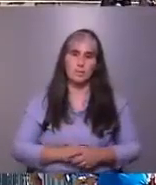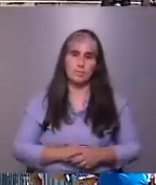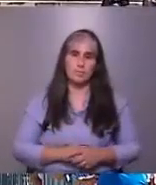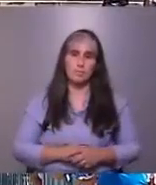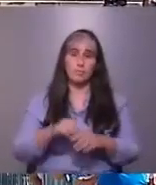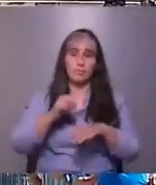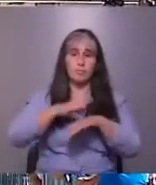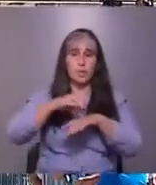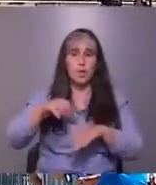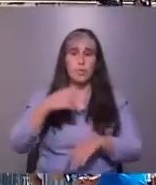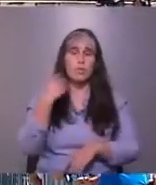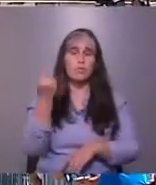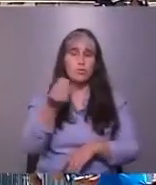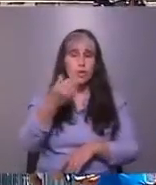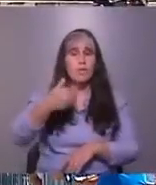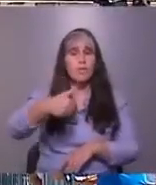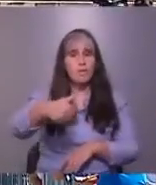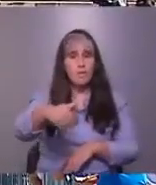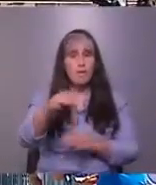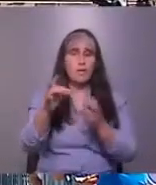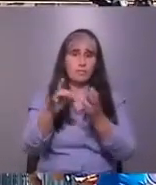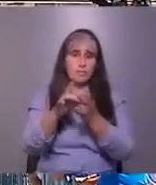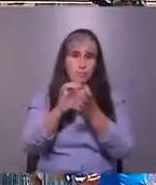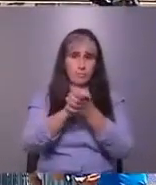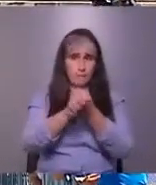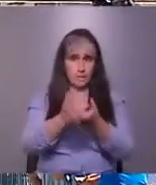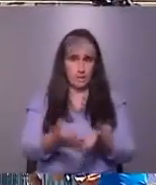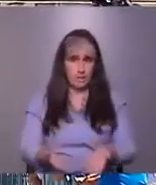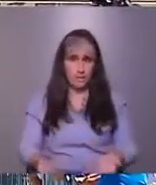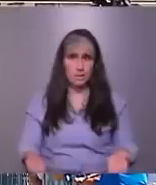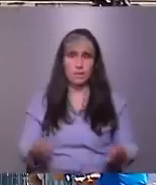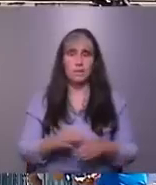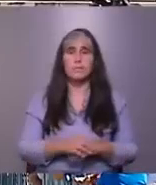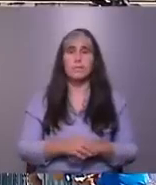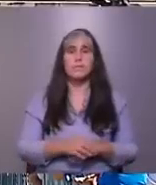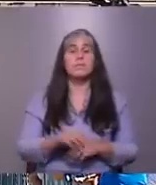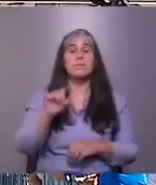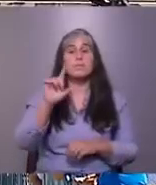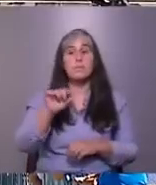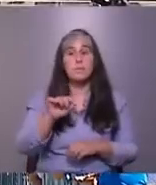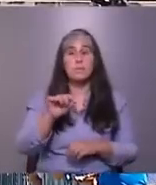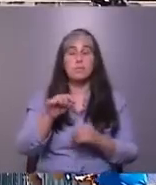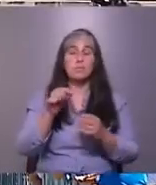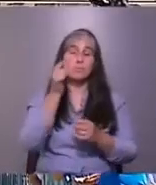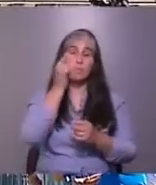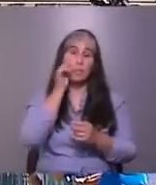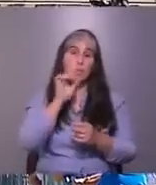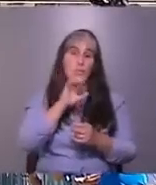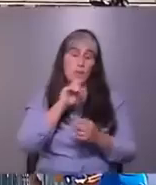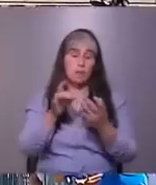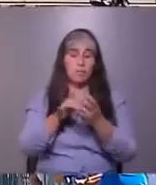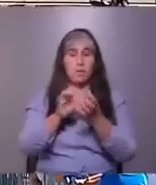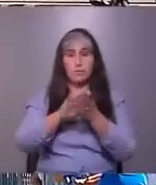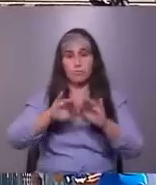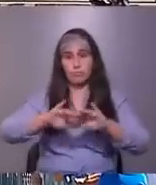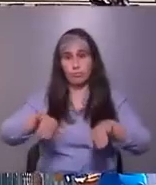Pelos jovens que se preparam para o matrimónio, pelos esposos separados e seus filhos,